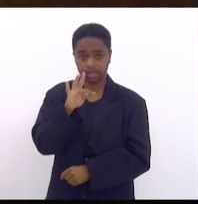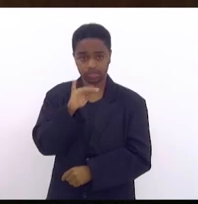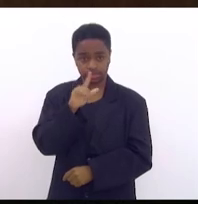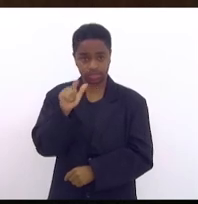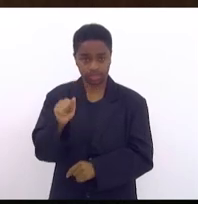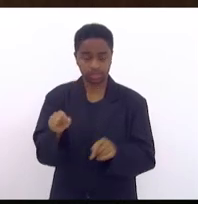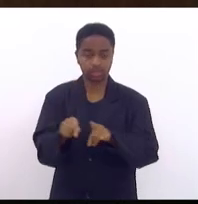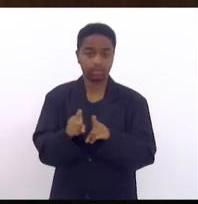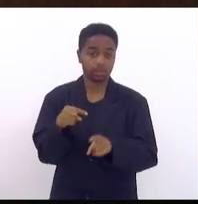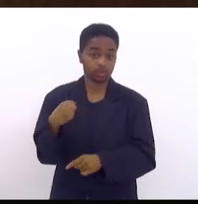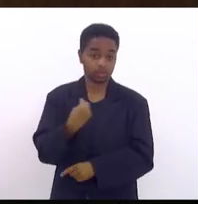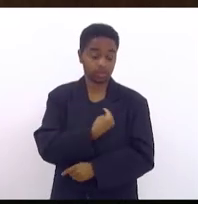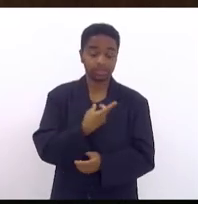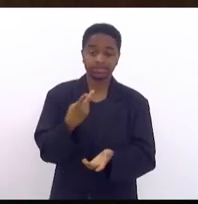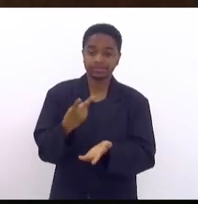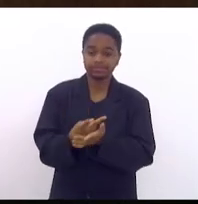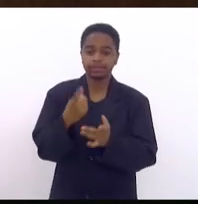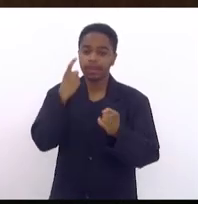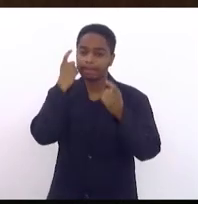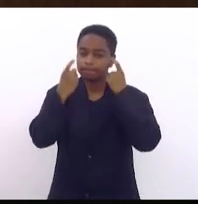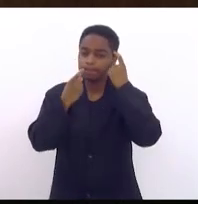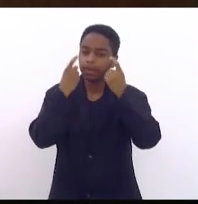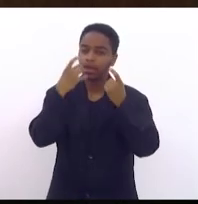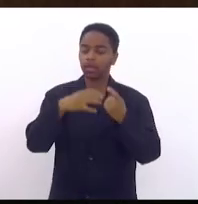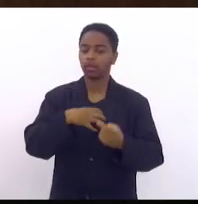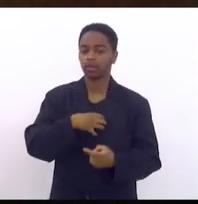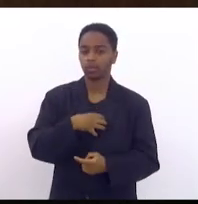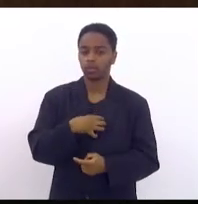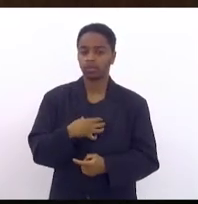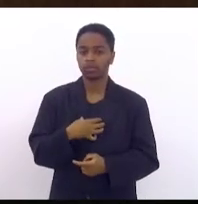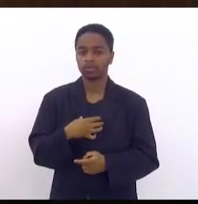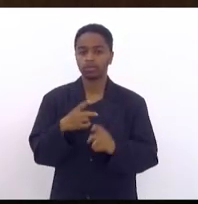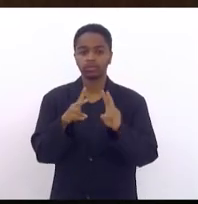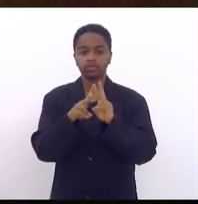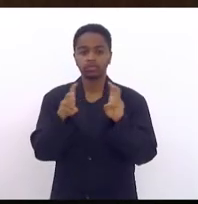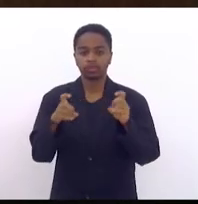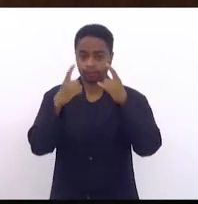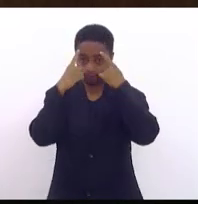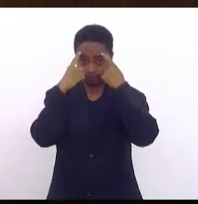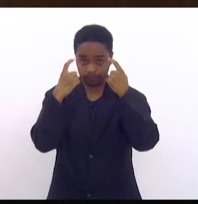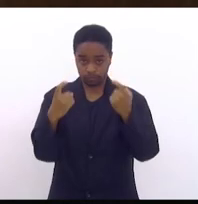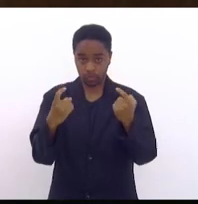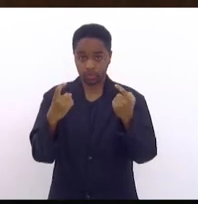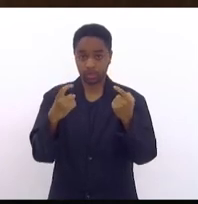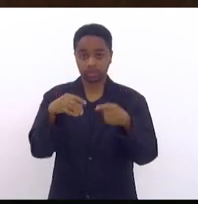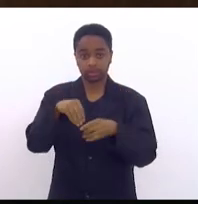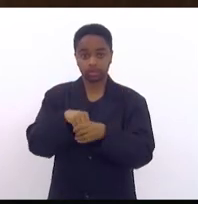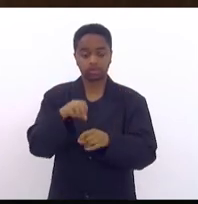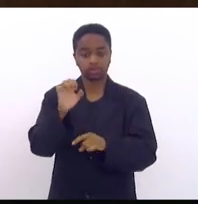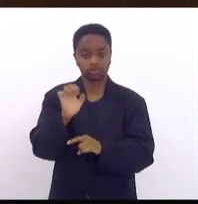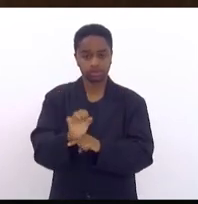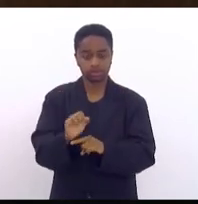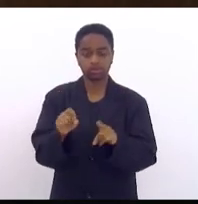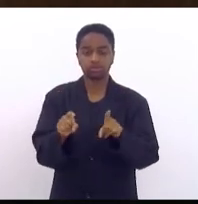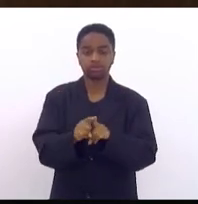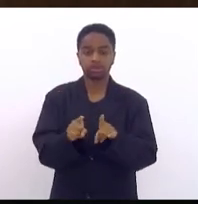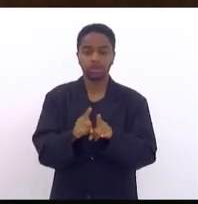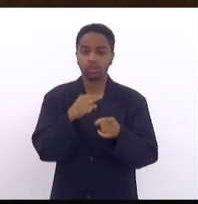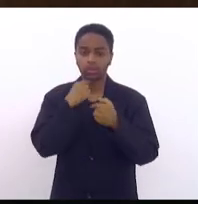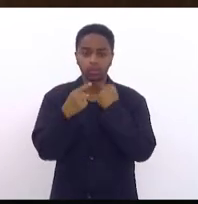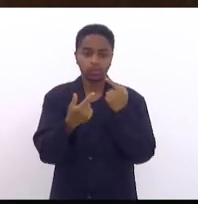nós, estamos sempre muito preocupados com as questões de violência em nosso estado e, sem